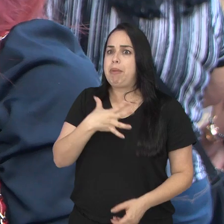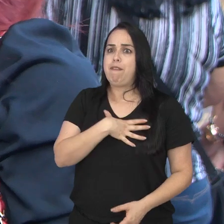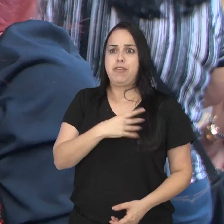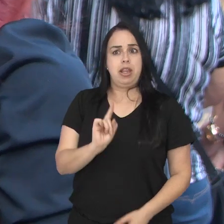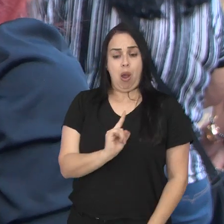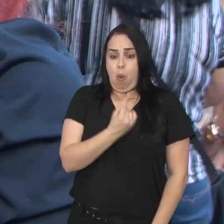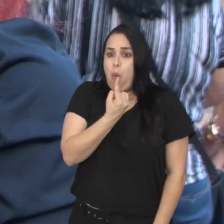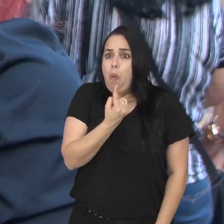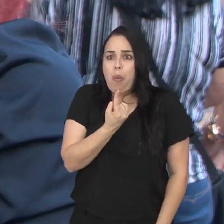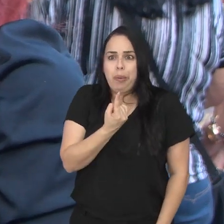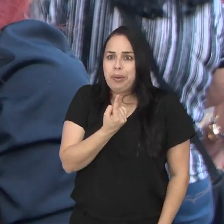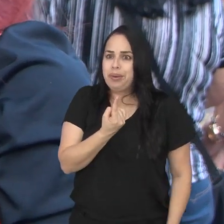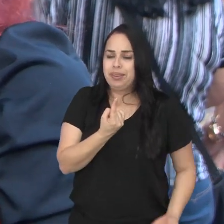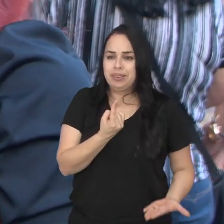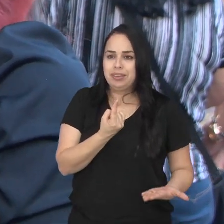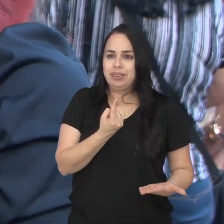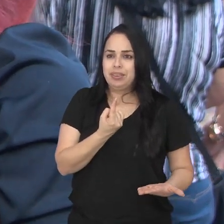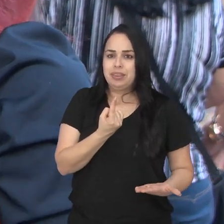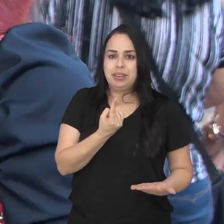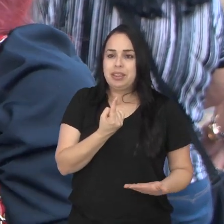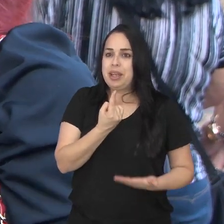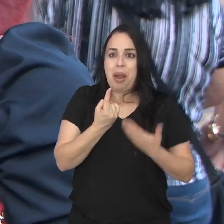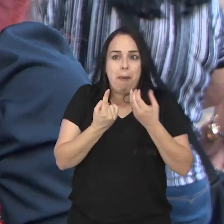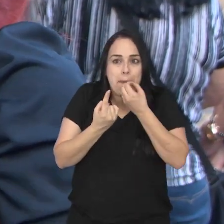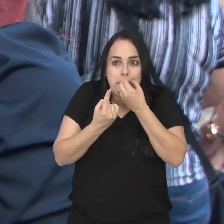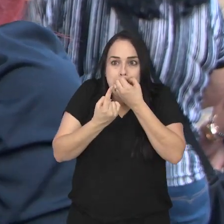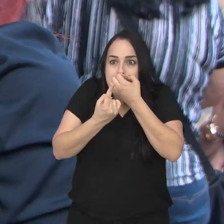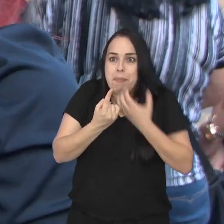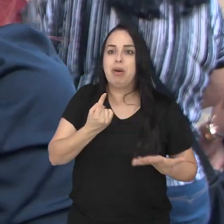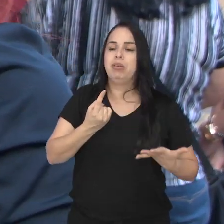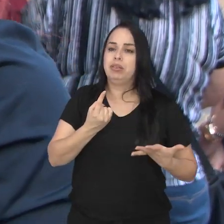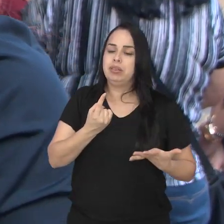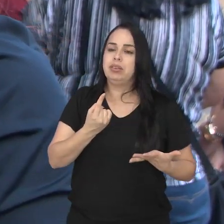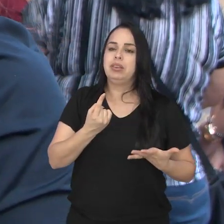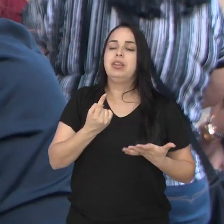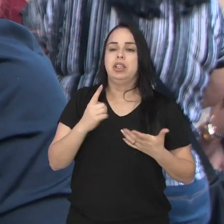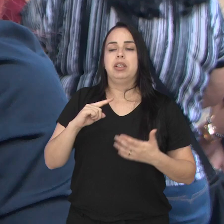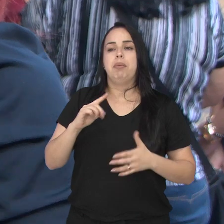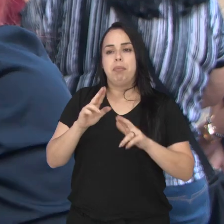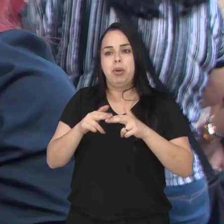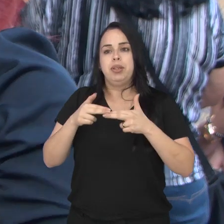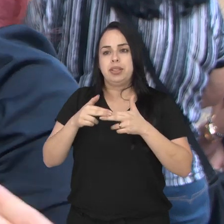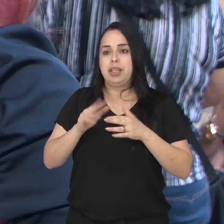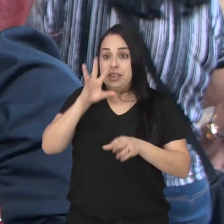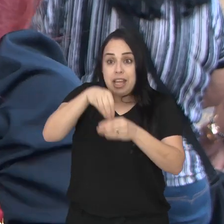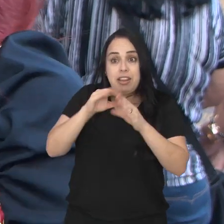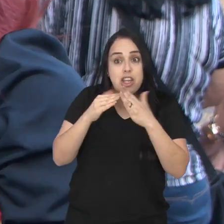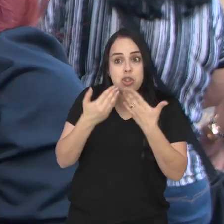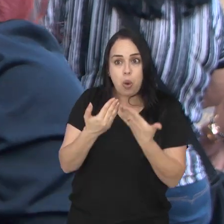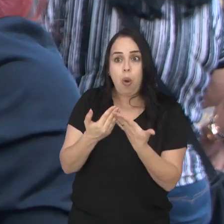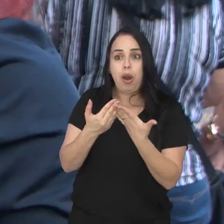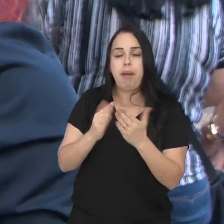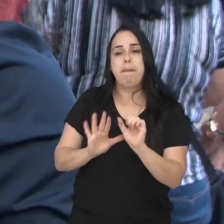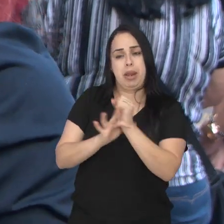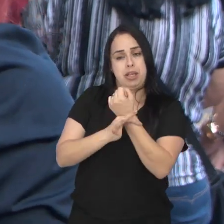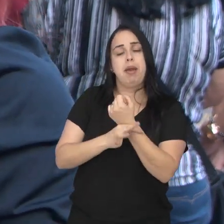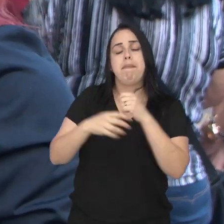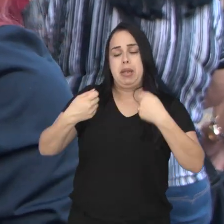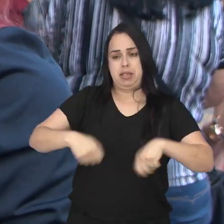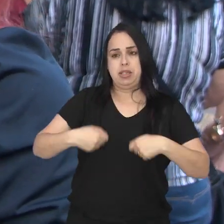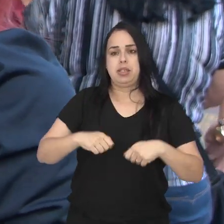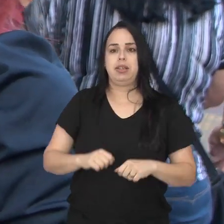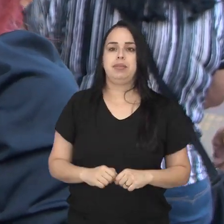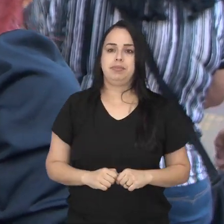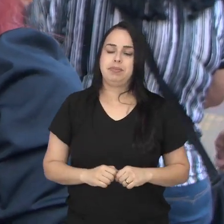meu filho é o único então na única bem que eu tenho então a gente quer que na escola esteja seguro